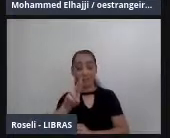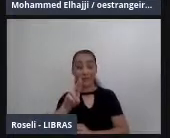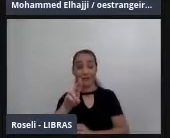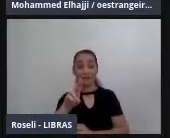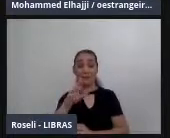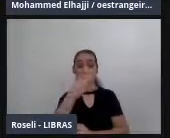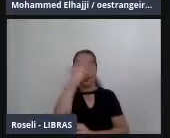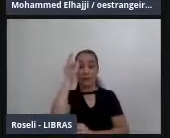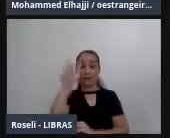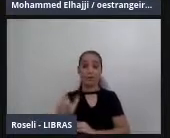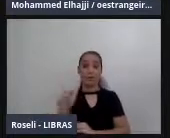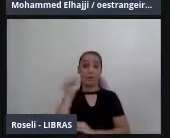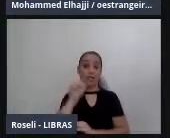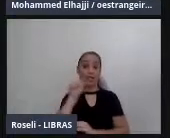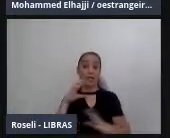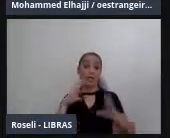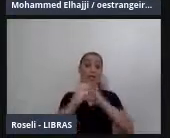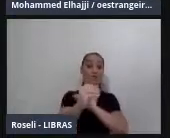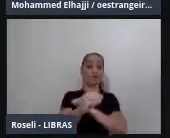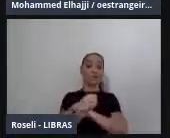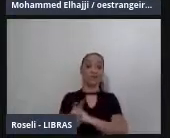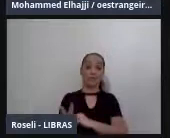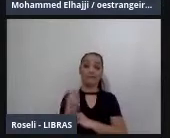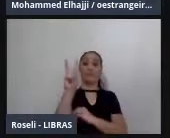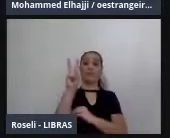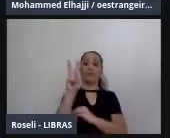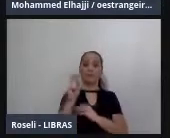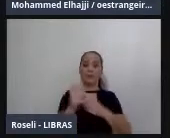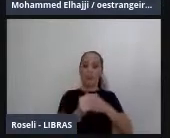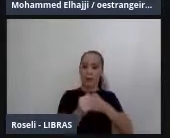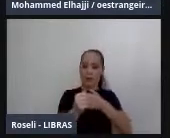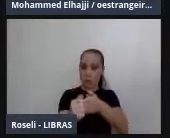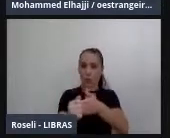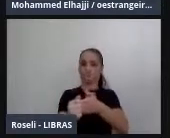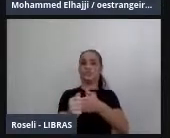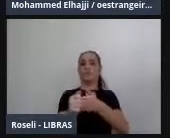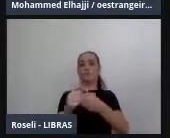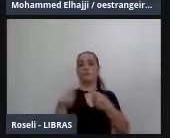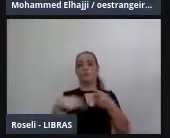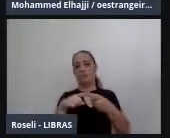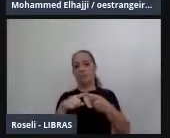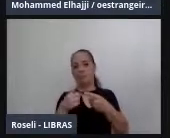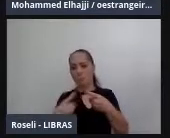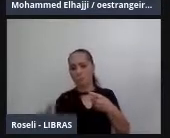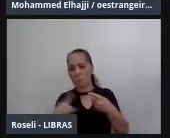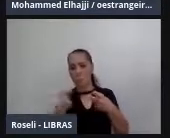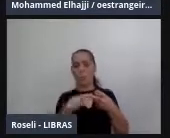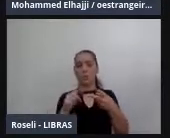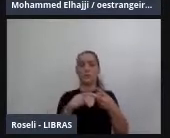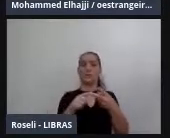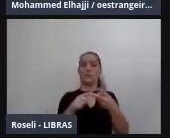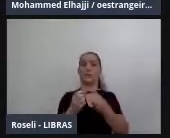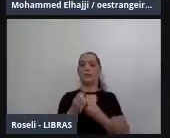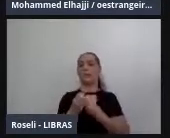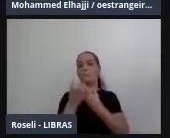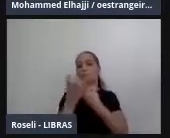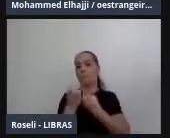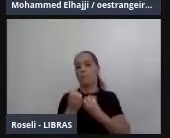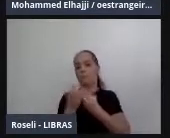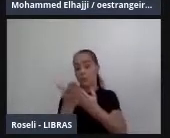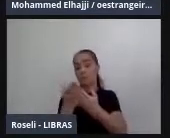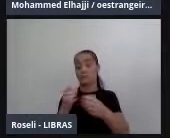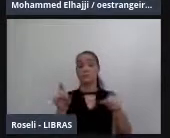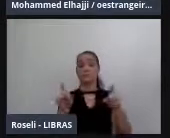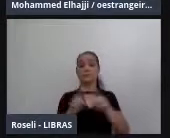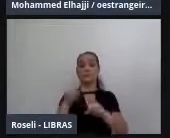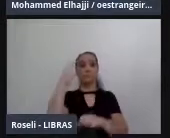ser, né, que vai conduzir esse evento. Nós teremos música, poesia, e a ideia é justamente